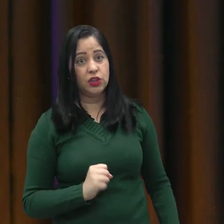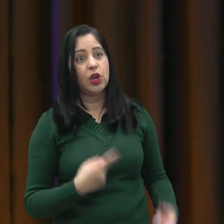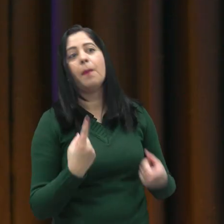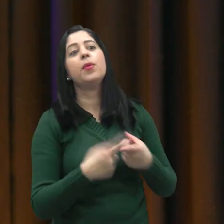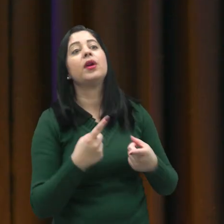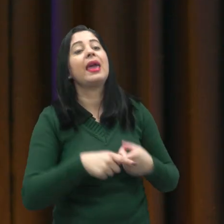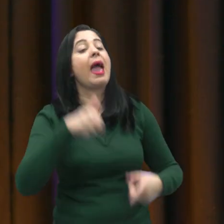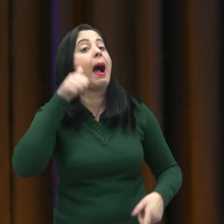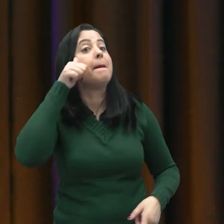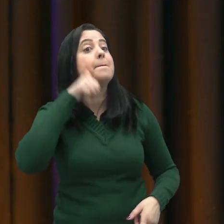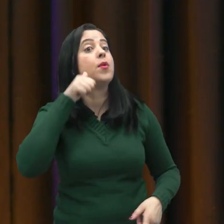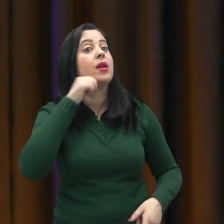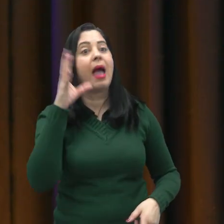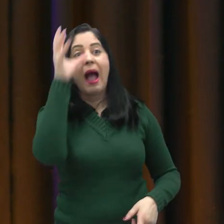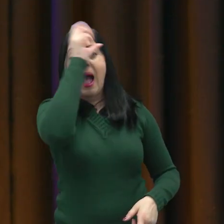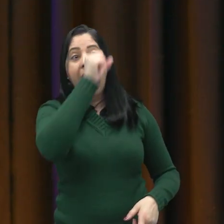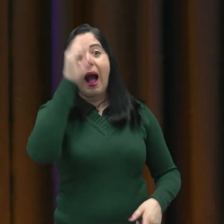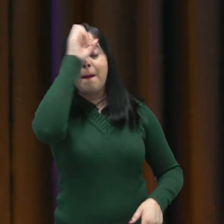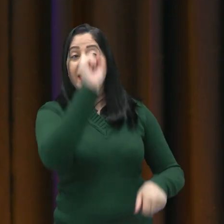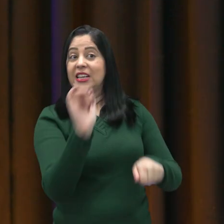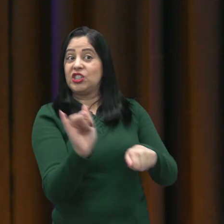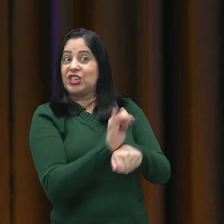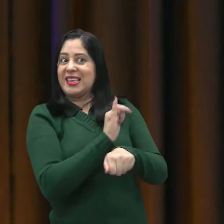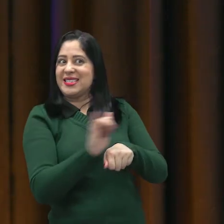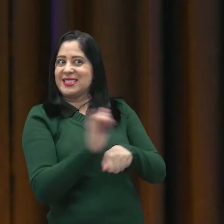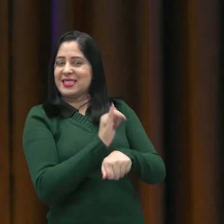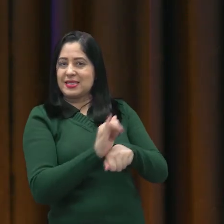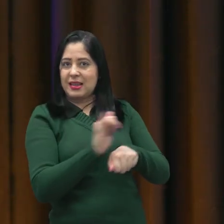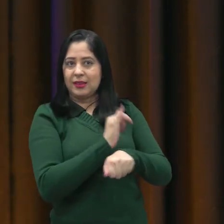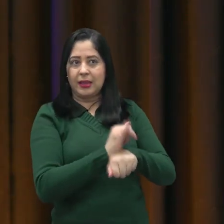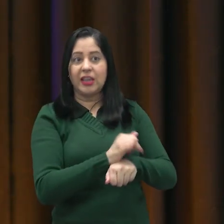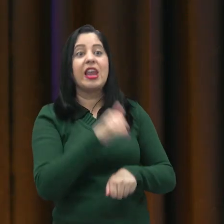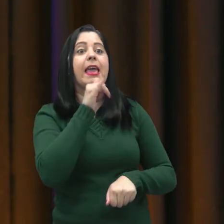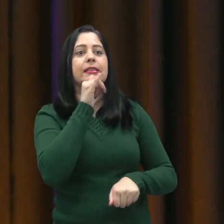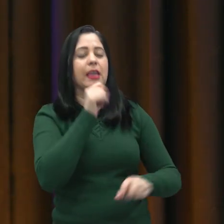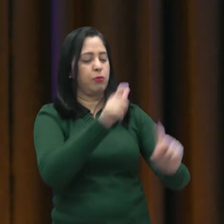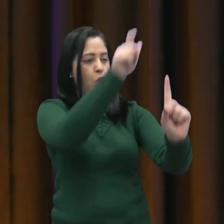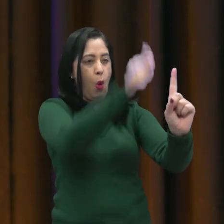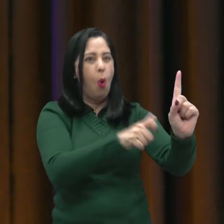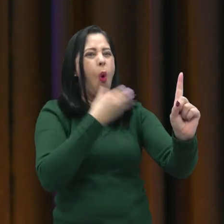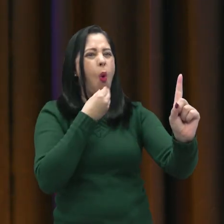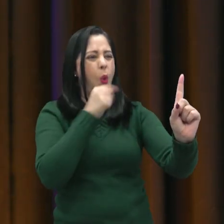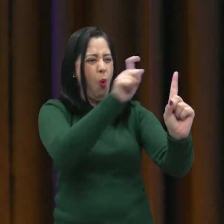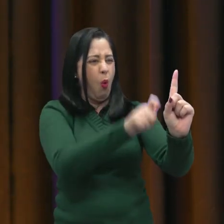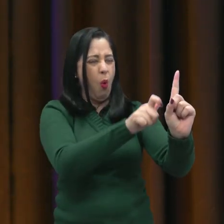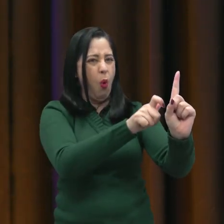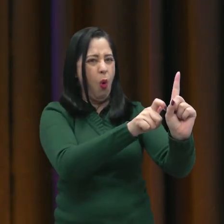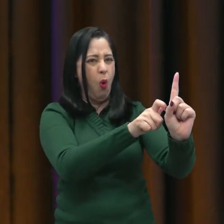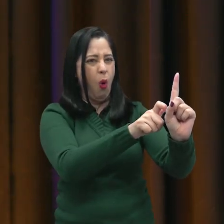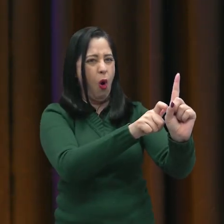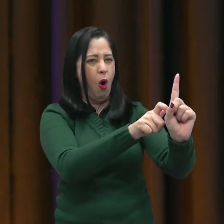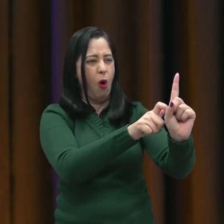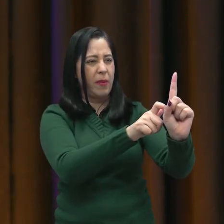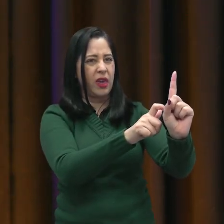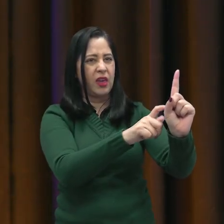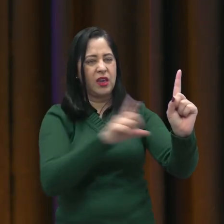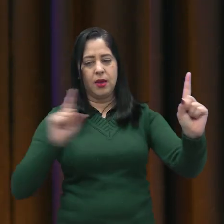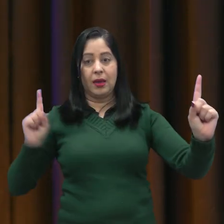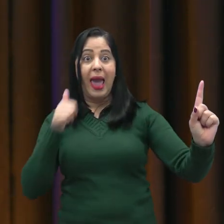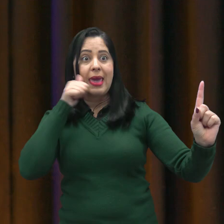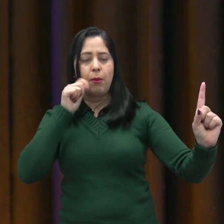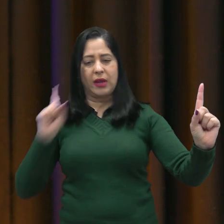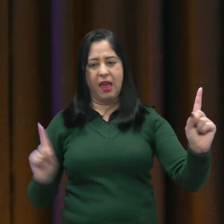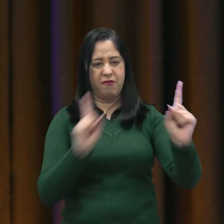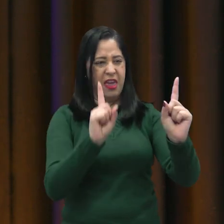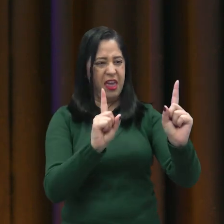só de força, né, e principalmente a mulher que vai lidar às vezes com um homem agressor, né, através disso ela poder